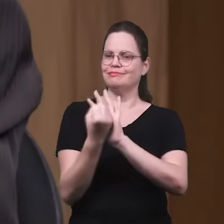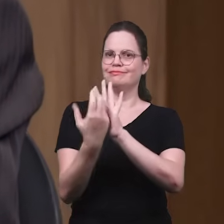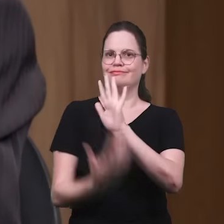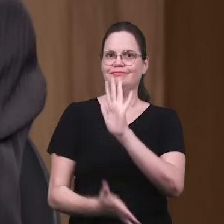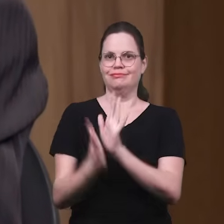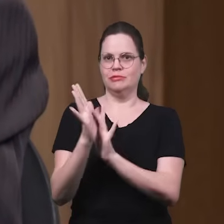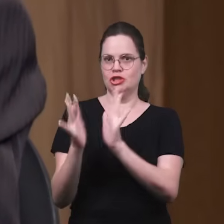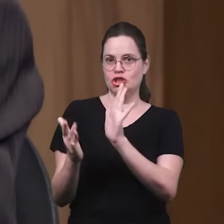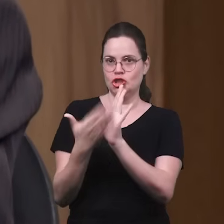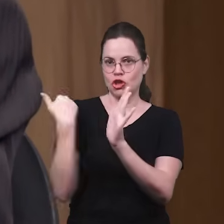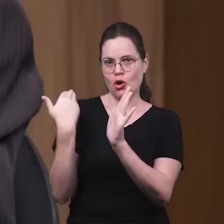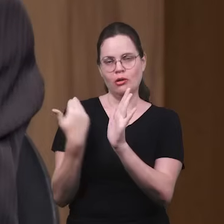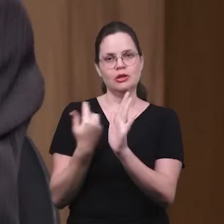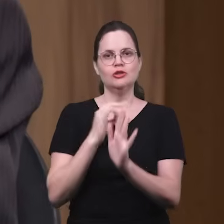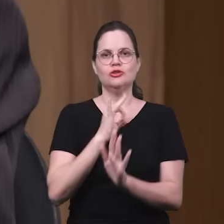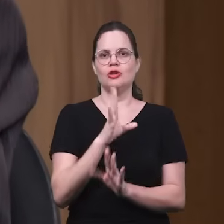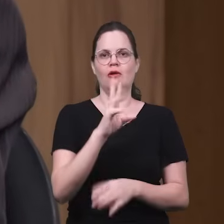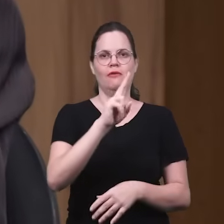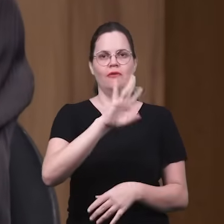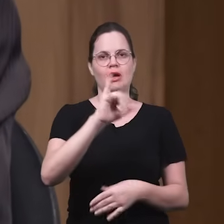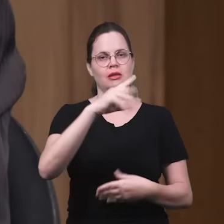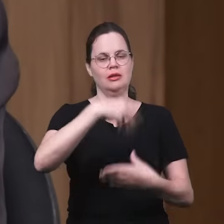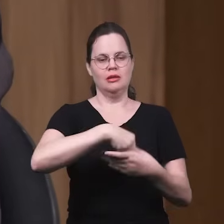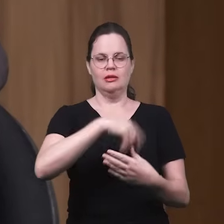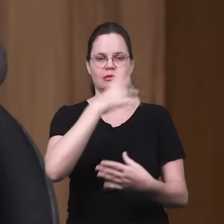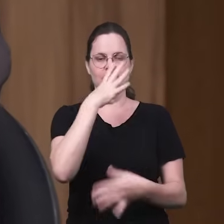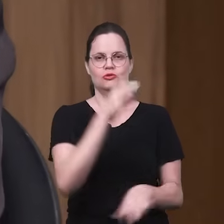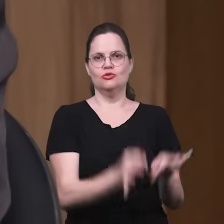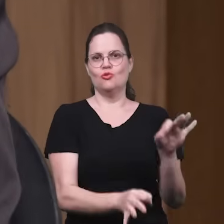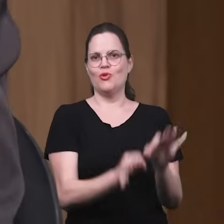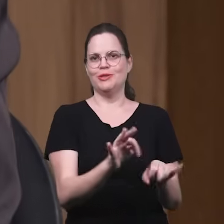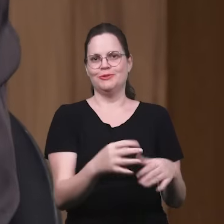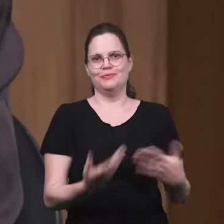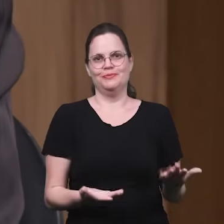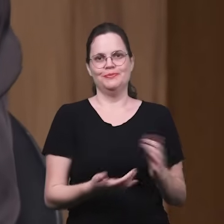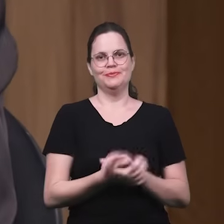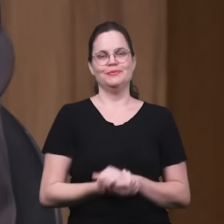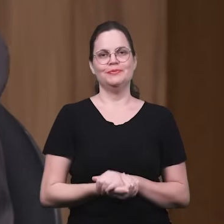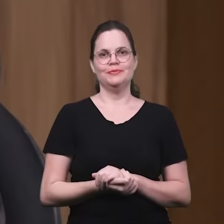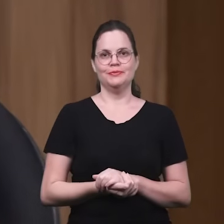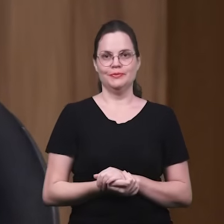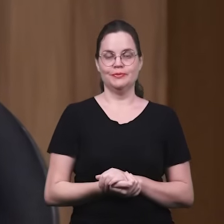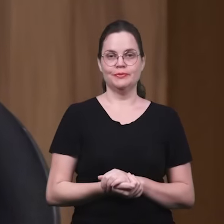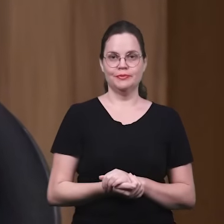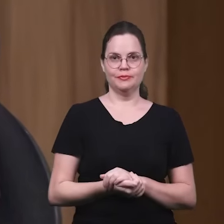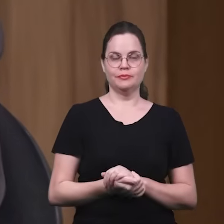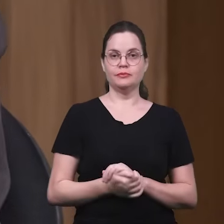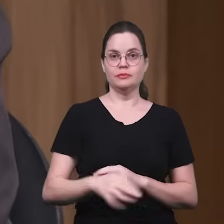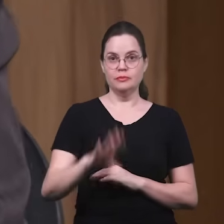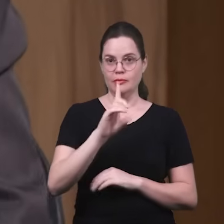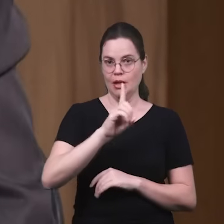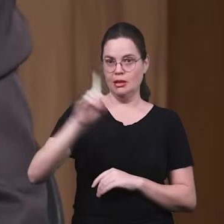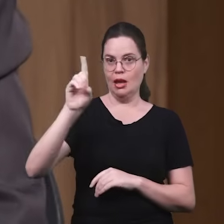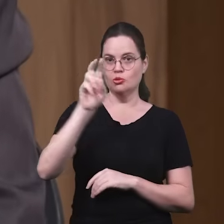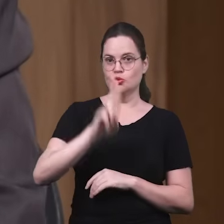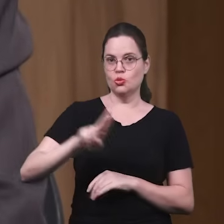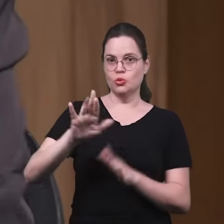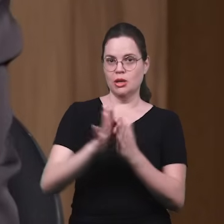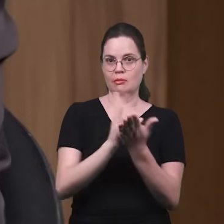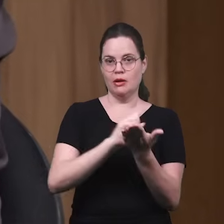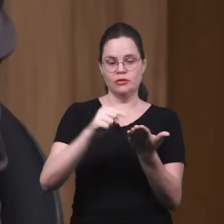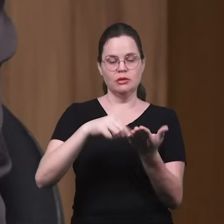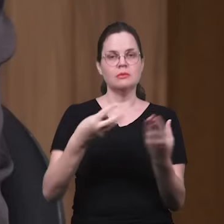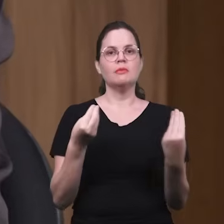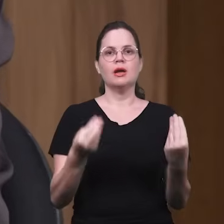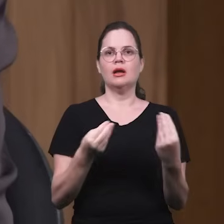a operação do Espírito Santo, porque é o agente de ligação, né, que é o Espírito Santo. Deus usa a sua palavra para mudar a vida